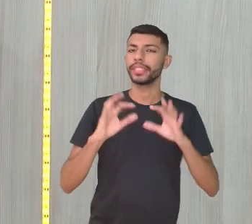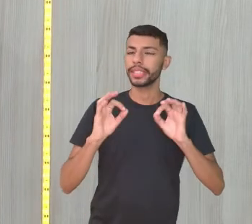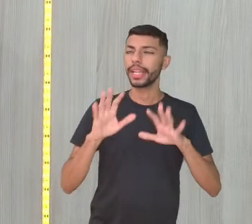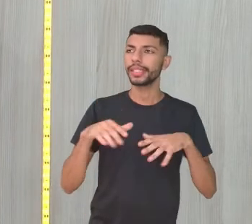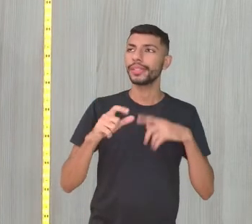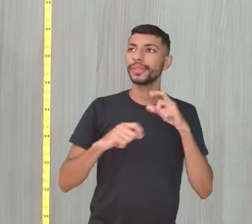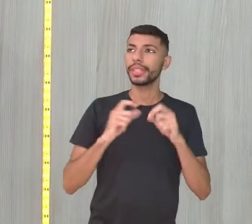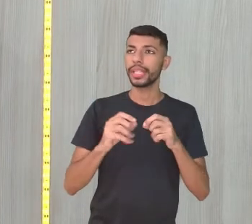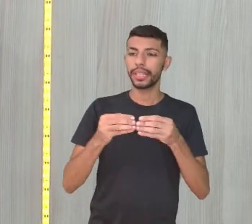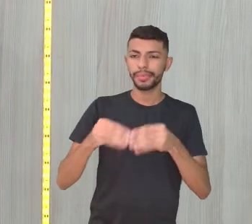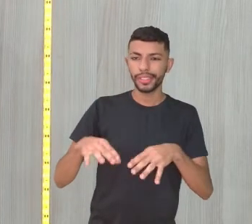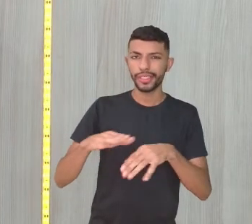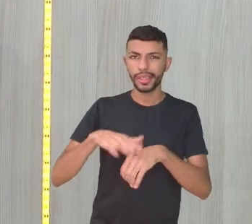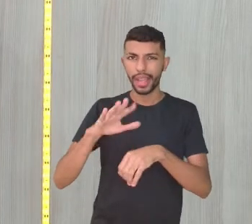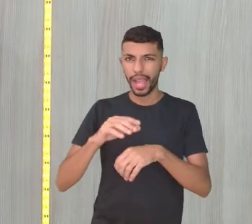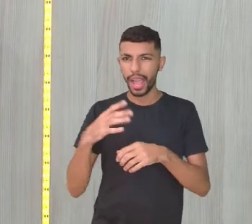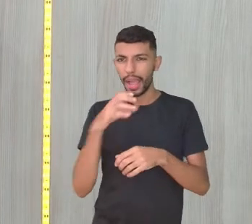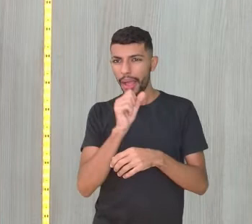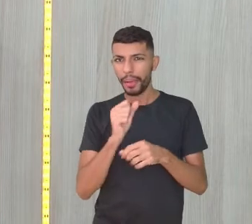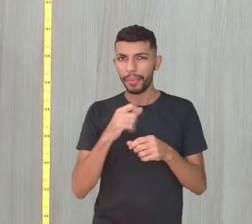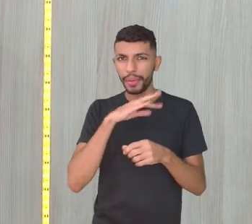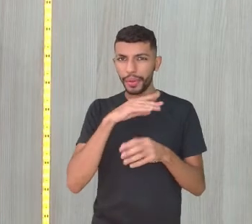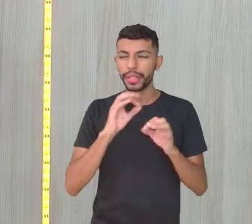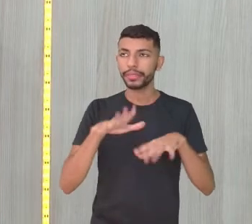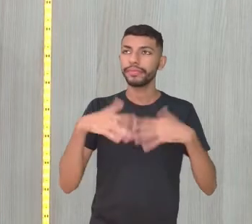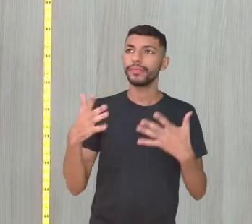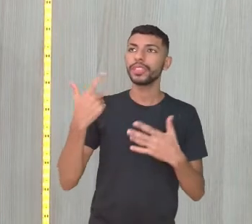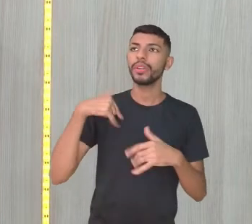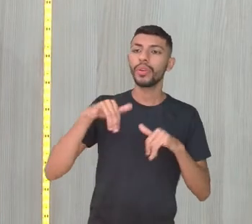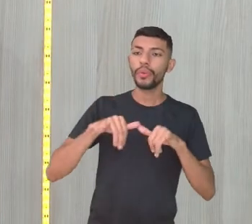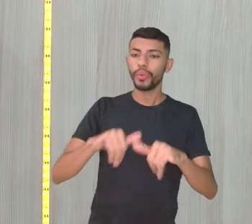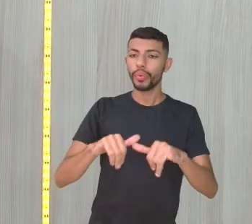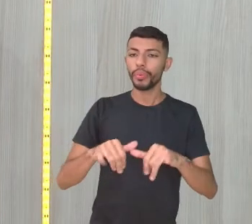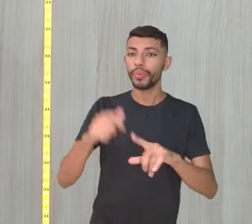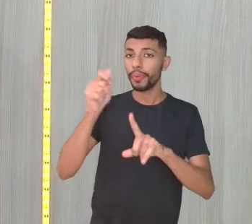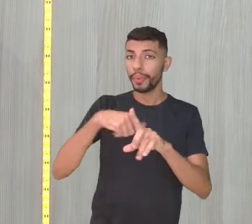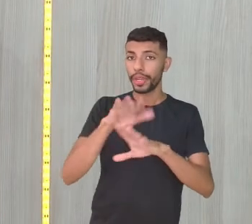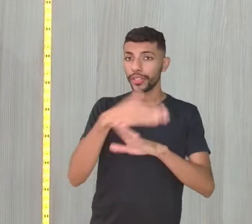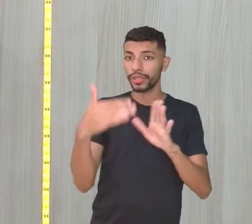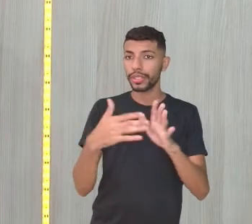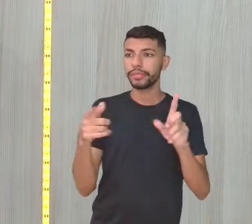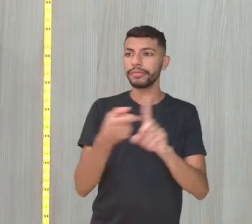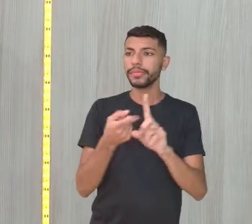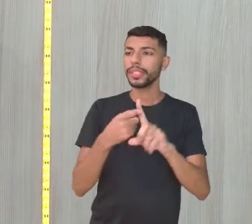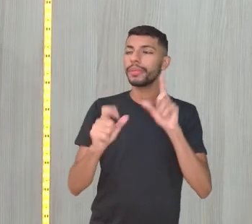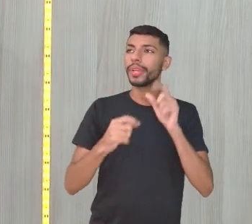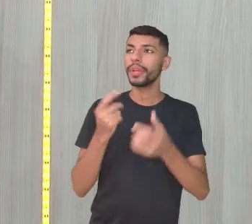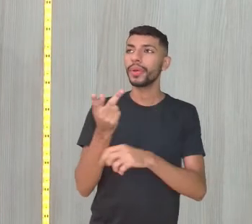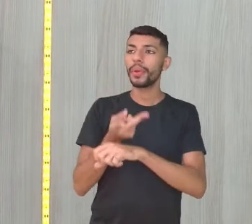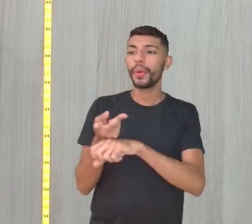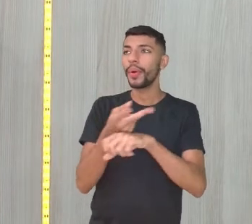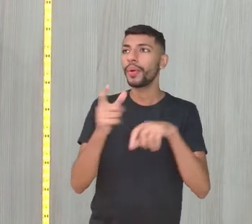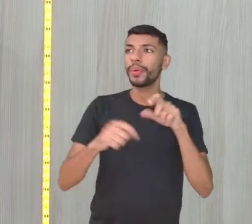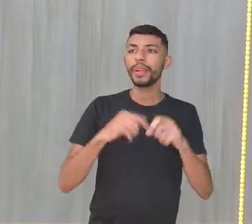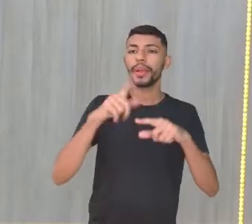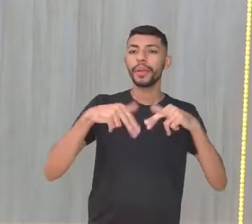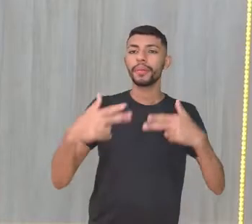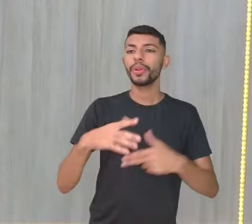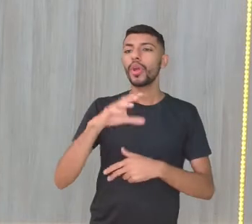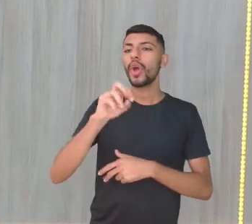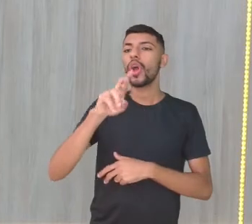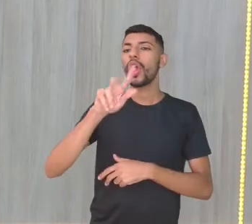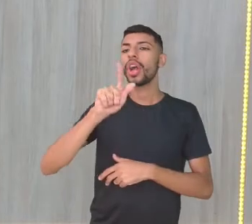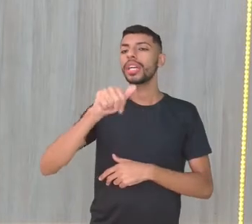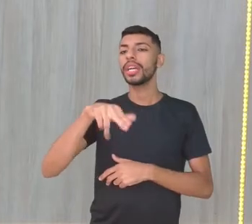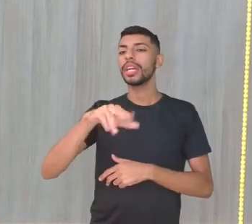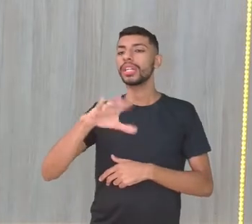eles estragam mais rápido, aí eu faço na feira do mês e procuro também produto orgânico. Show, muito